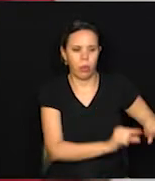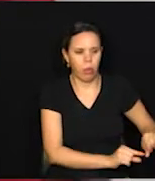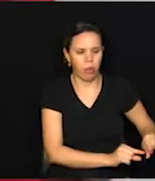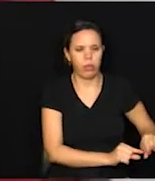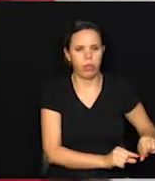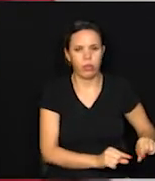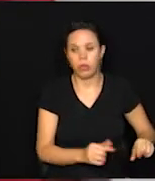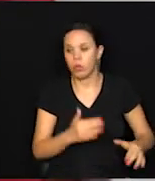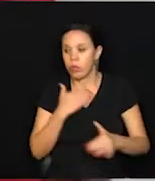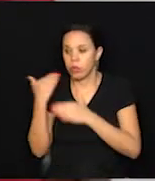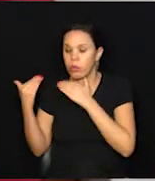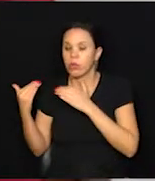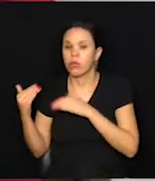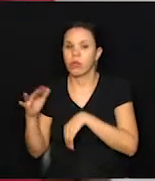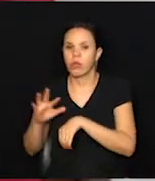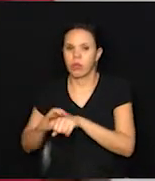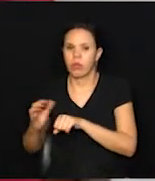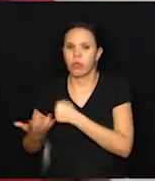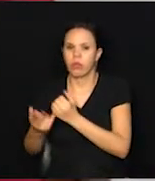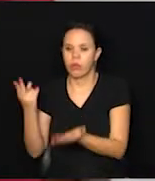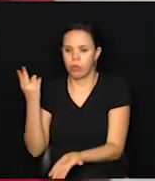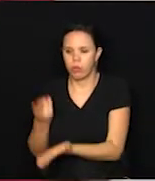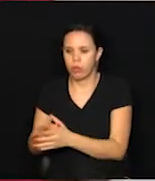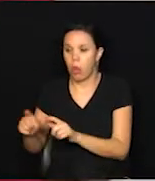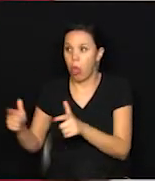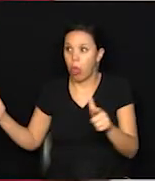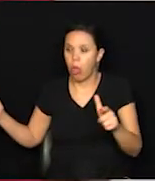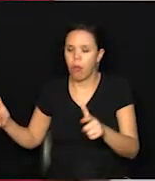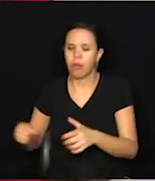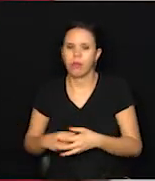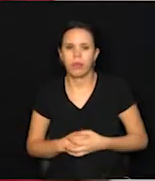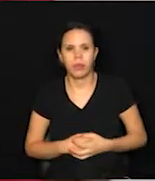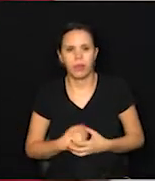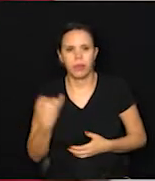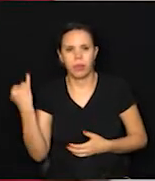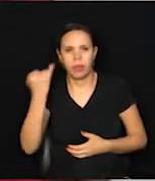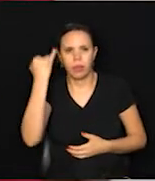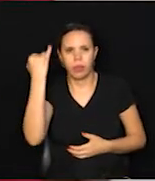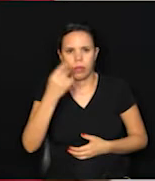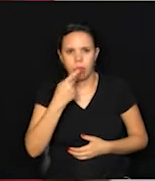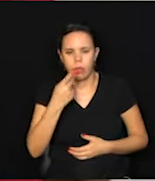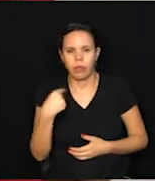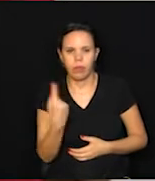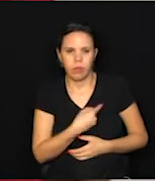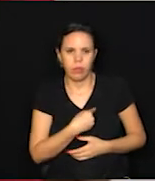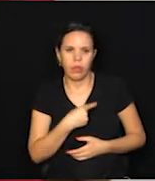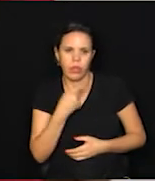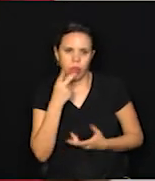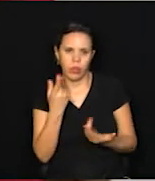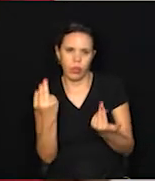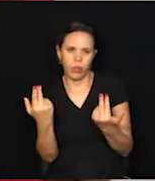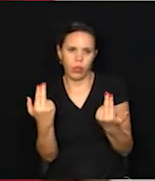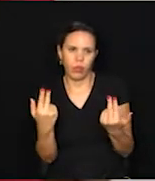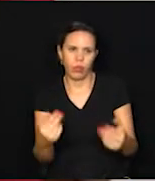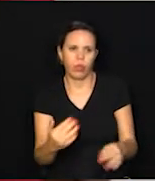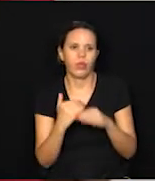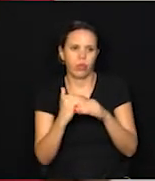mas a mortalidade daqueles que internaram é alta. Então, é importante para que a gente fale a mesma língua